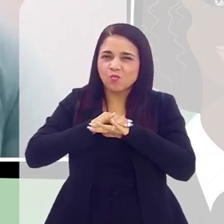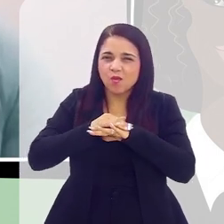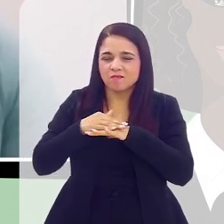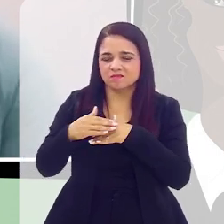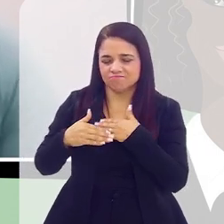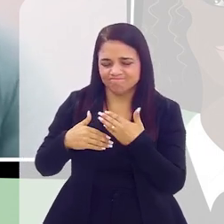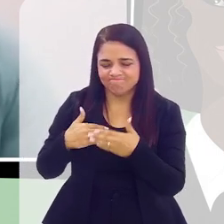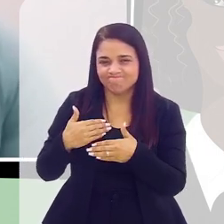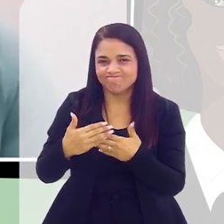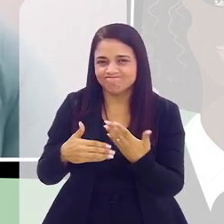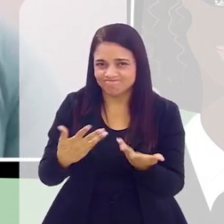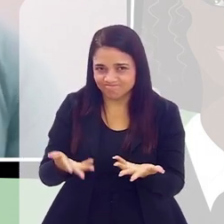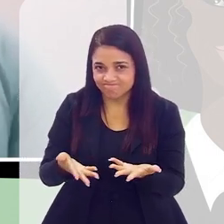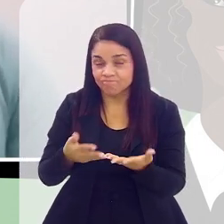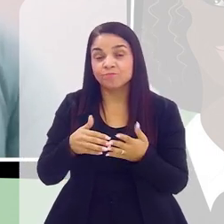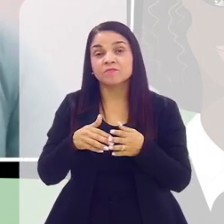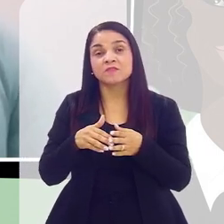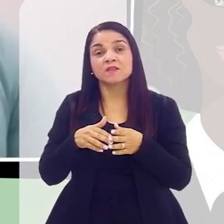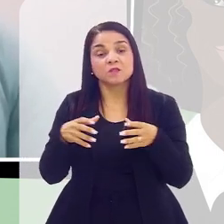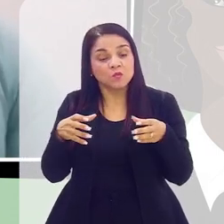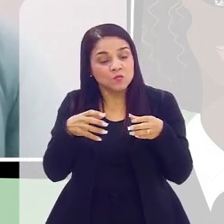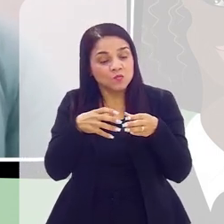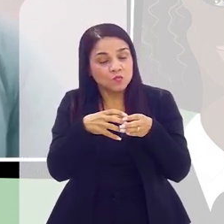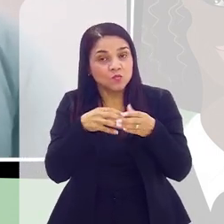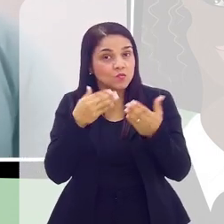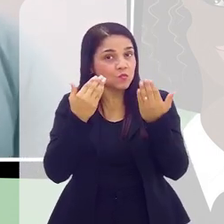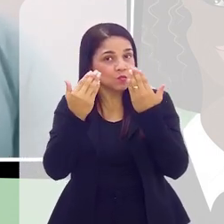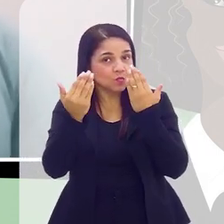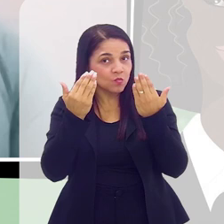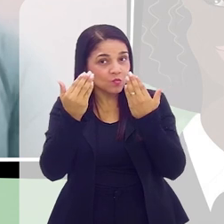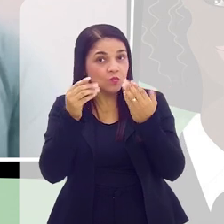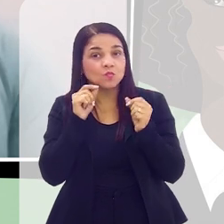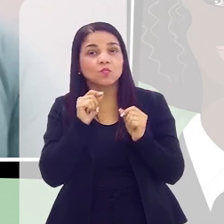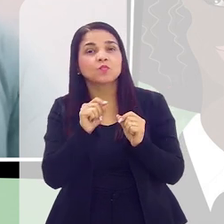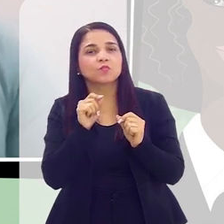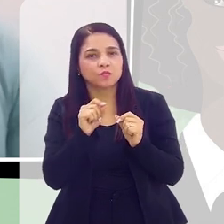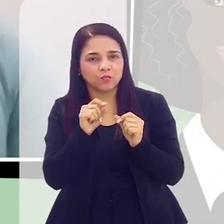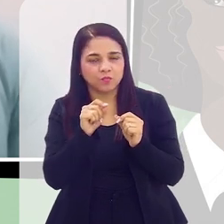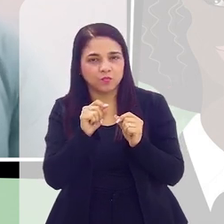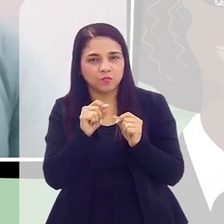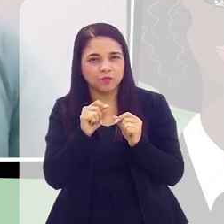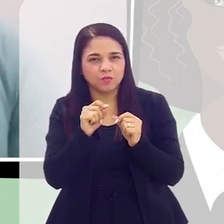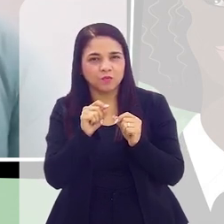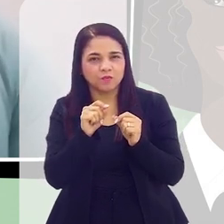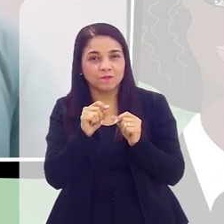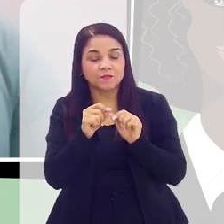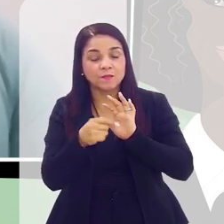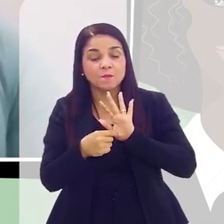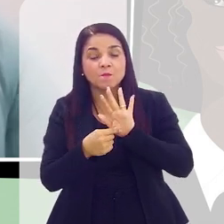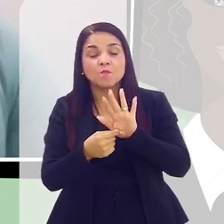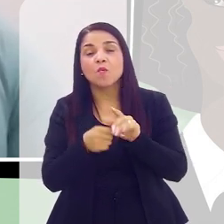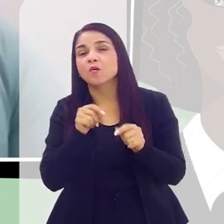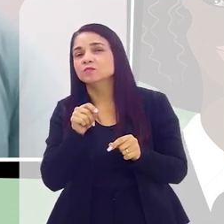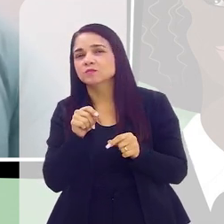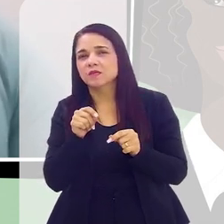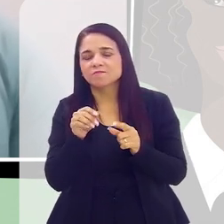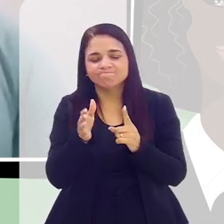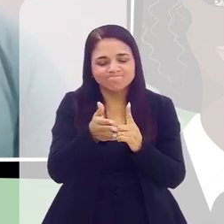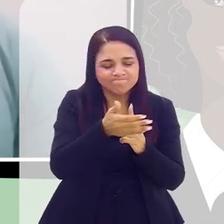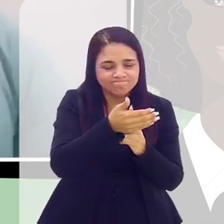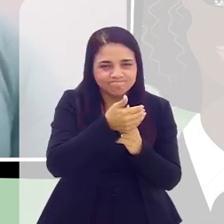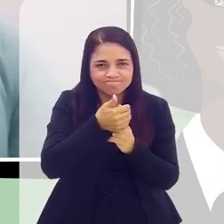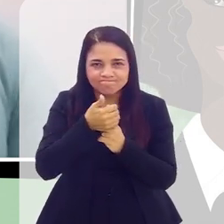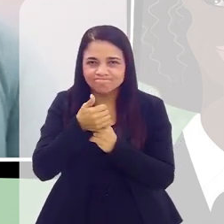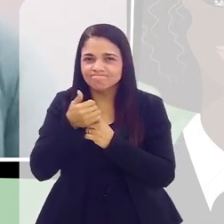doença, a própria evolução dela. Então, a equipe de psicologia acaba fazendo, trazendo